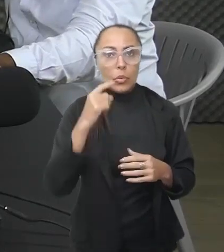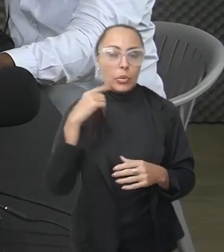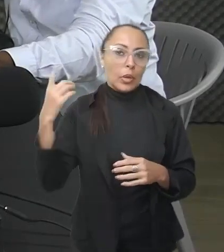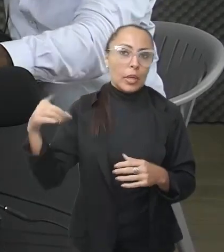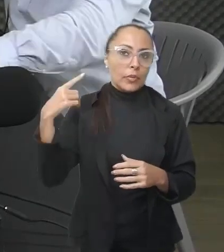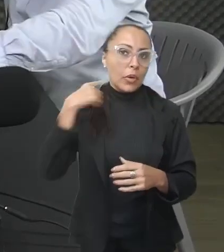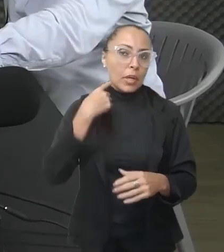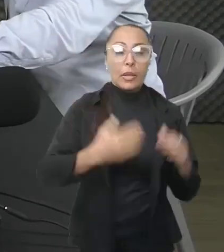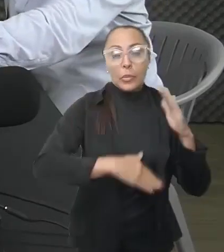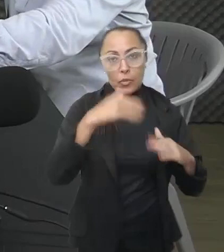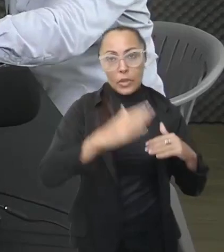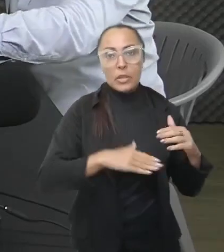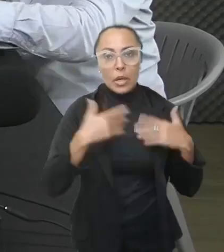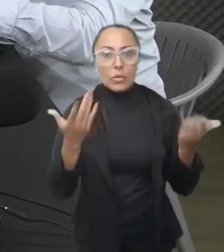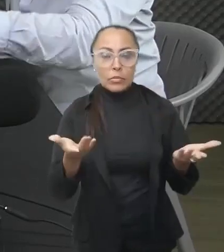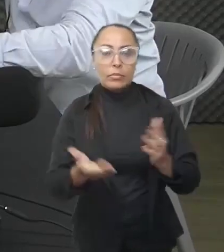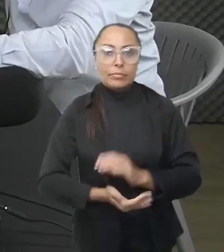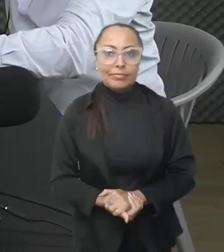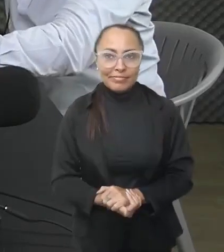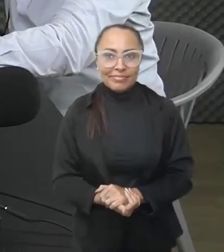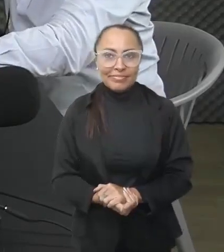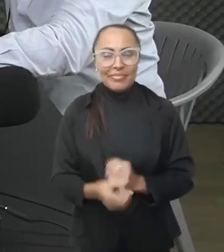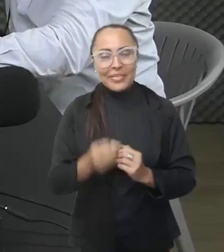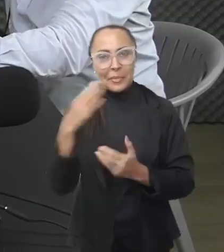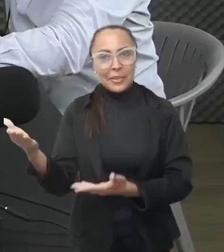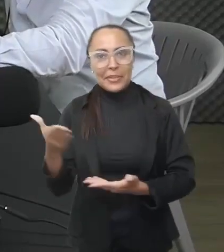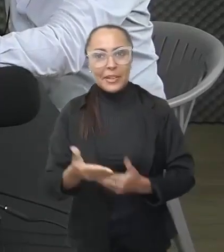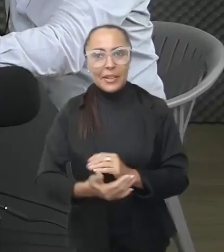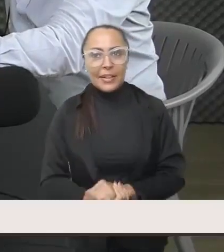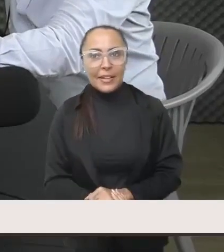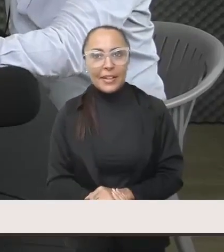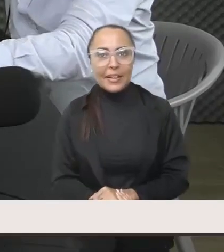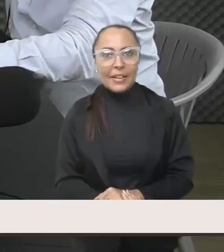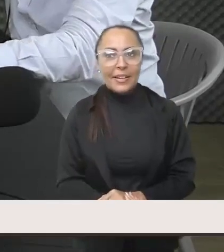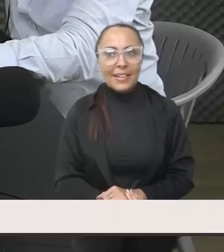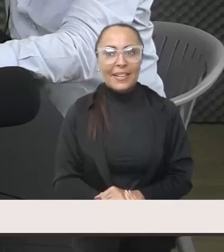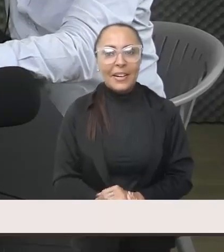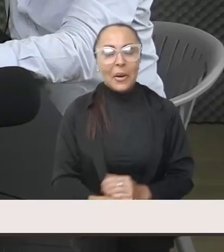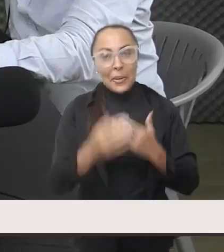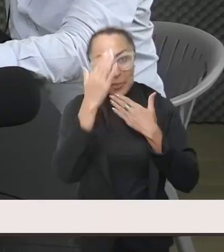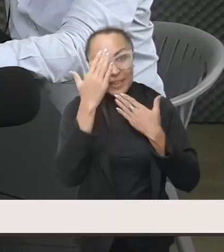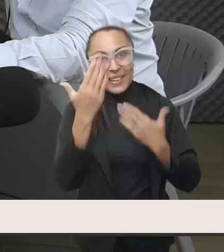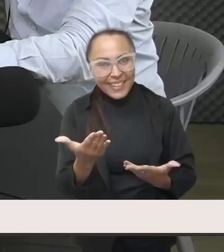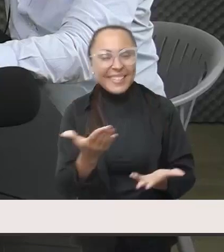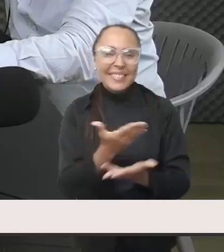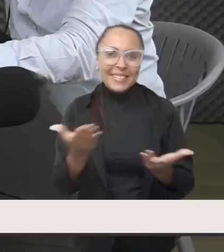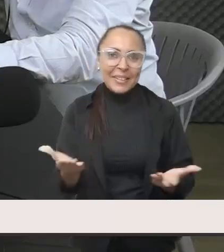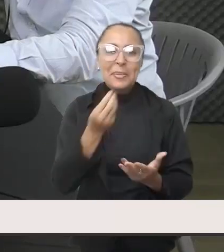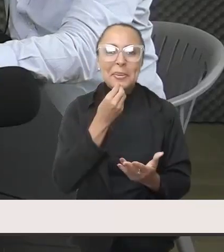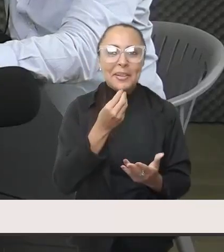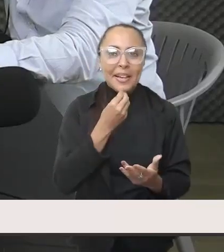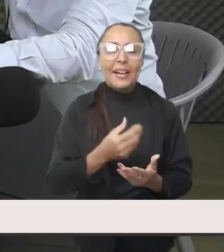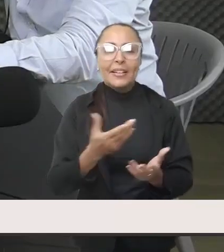na Gomes de Figueiredo Advogados Associados. Seja bem-vindo, Eduardo. Regis, obrigado, digo eu, por essa oportunidade, por